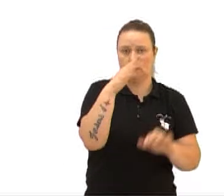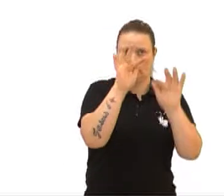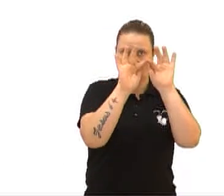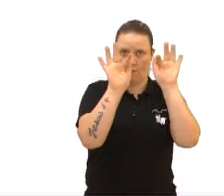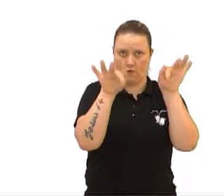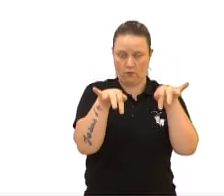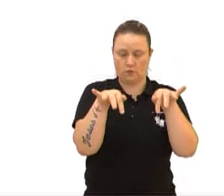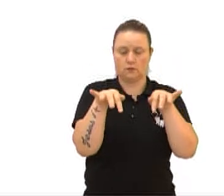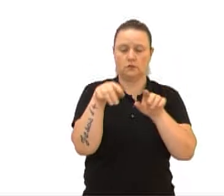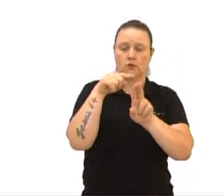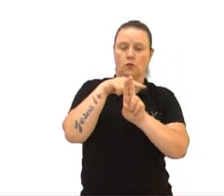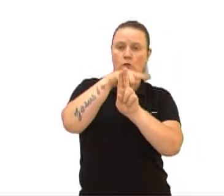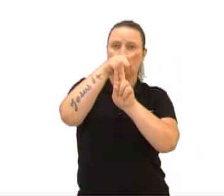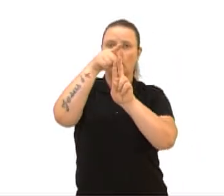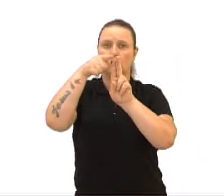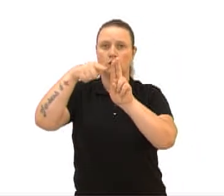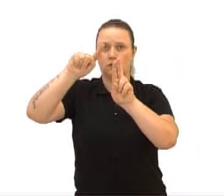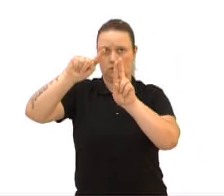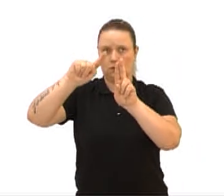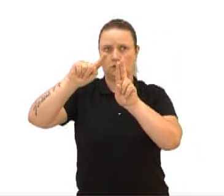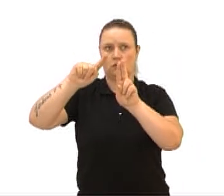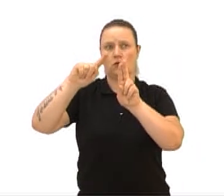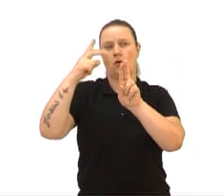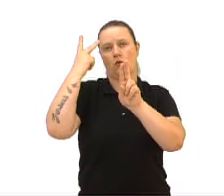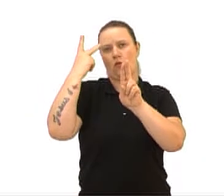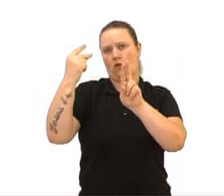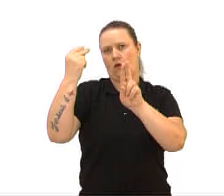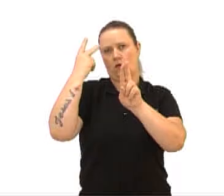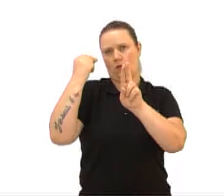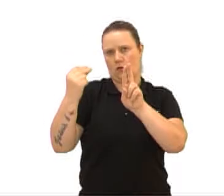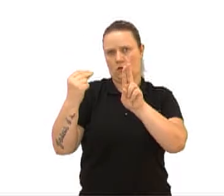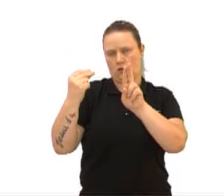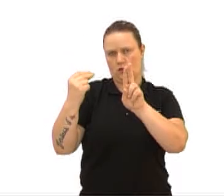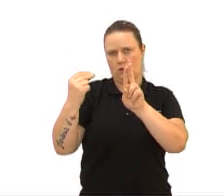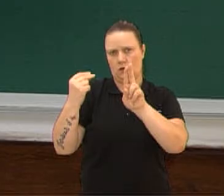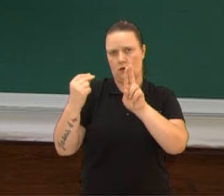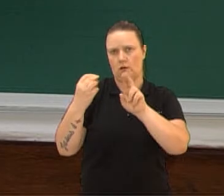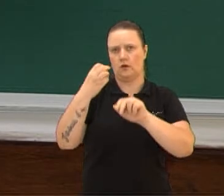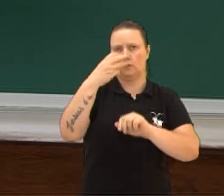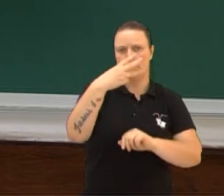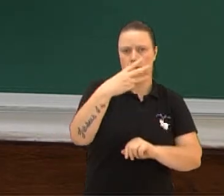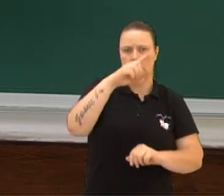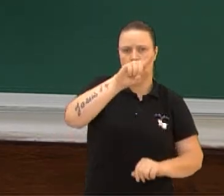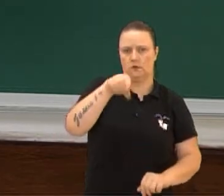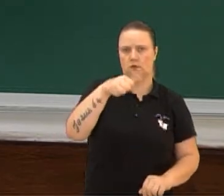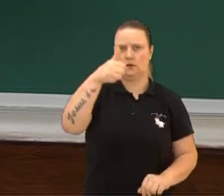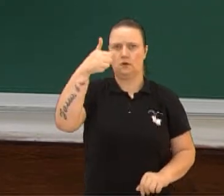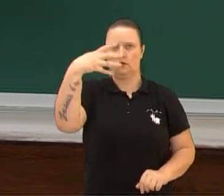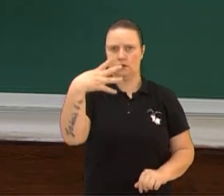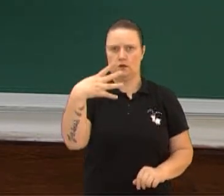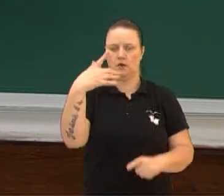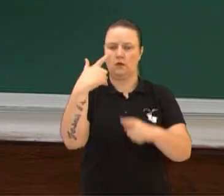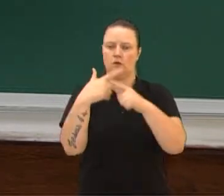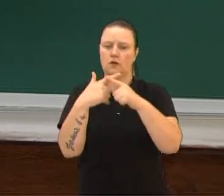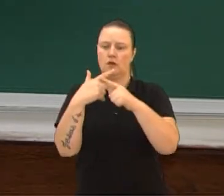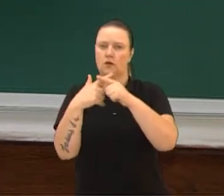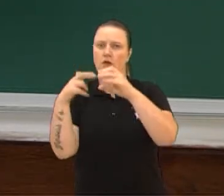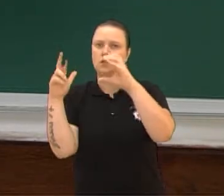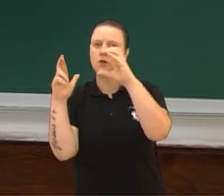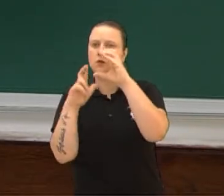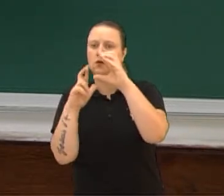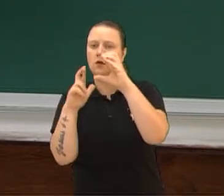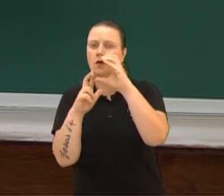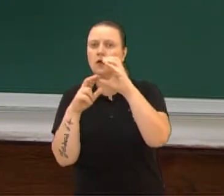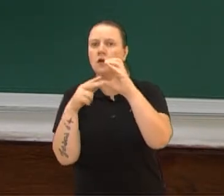meu π, como eu falei para vocês, normalmente a gente usa duas casas depois da vírgula, que é o 3,14, e o meu raio